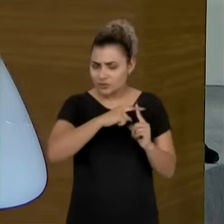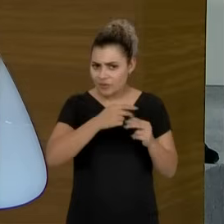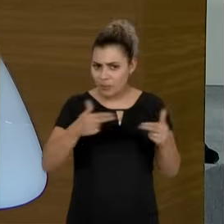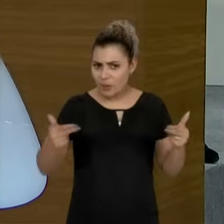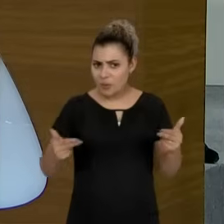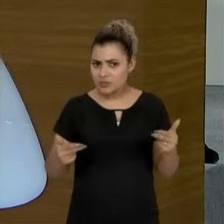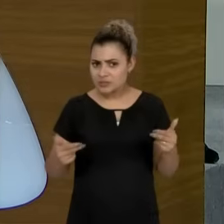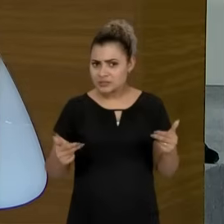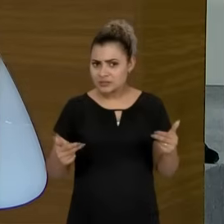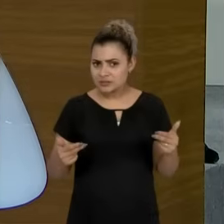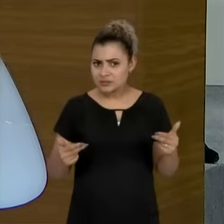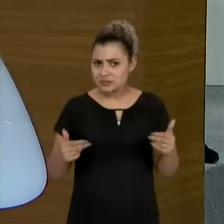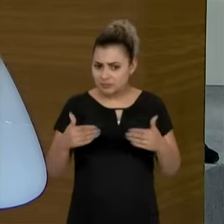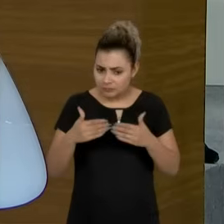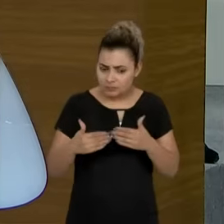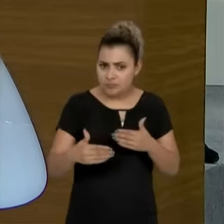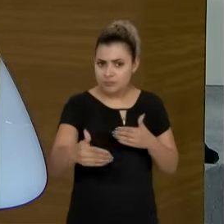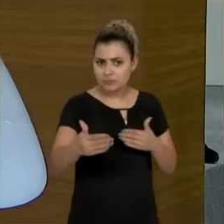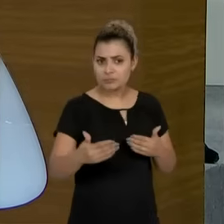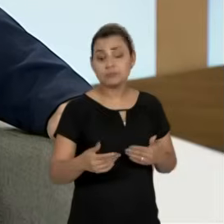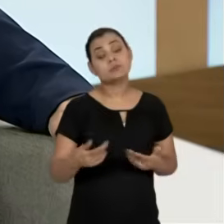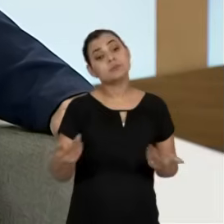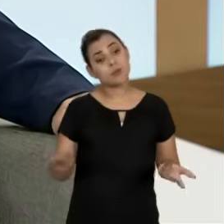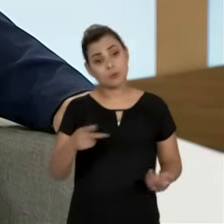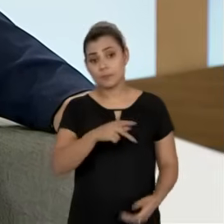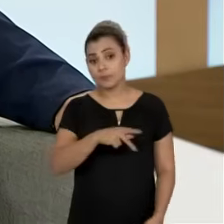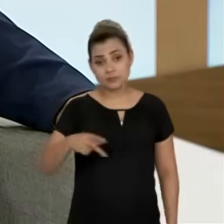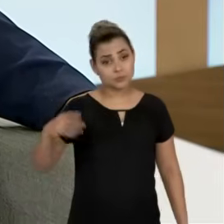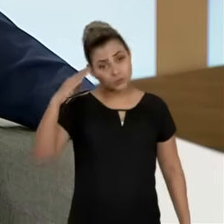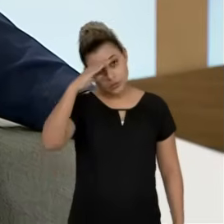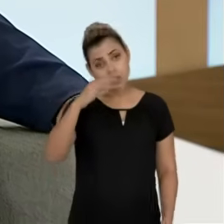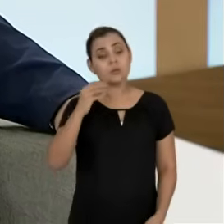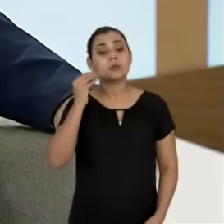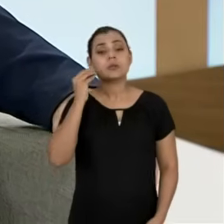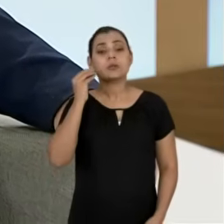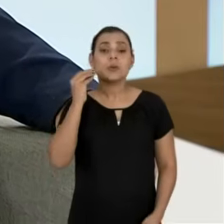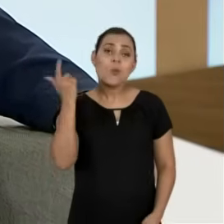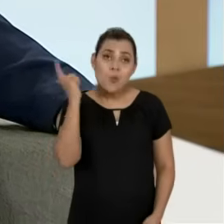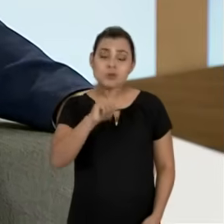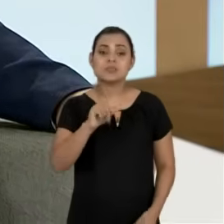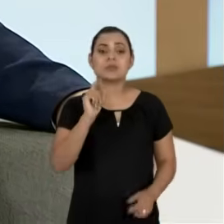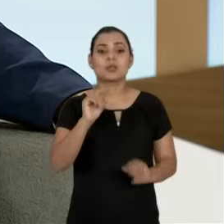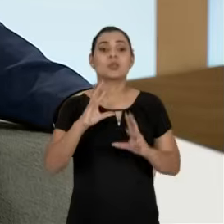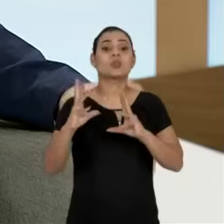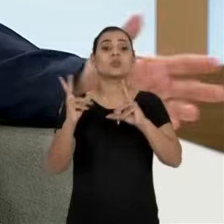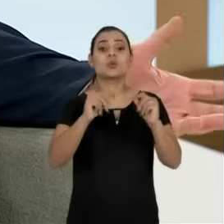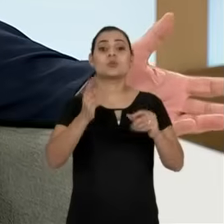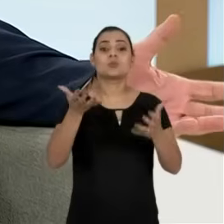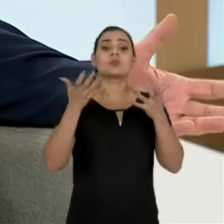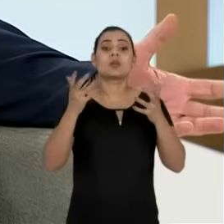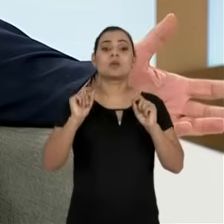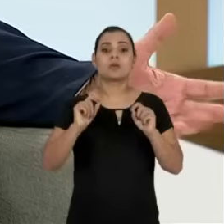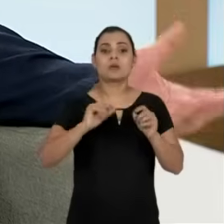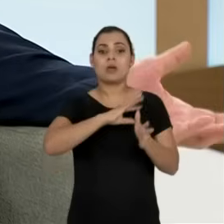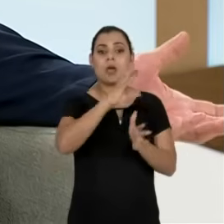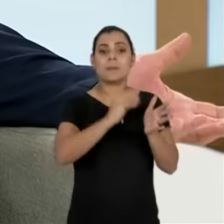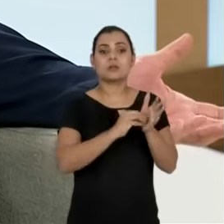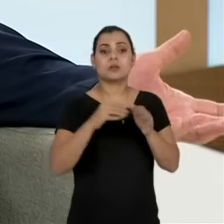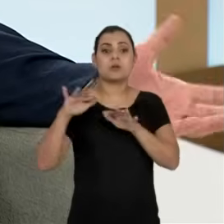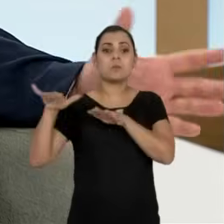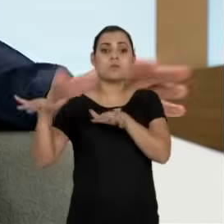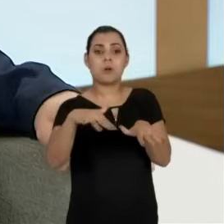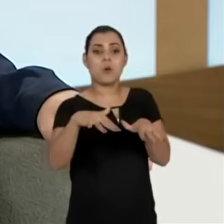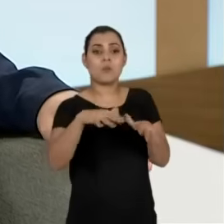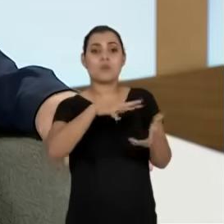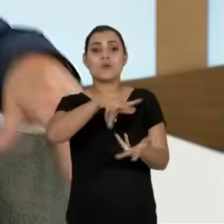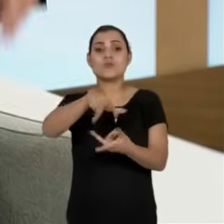escancarou alguma coisa que daqui para frente a gente... O presidente, ele conseguiu fazer uma coisa que todos querem há muito tempo, que é colocar a Amazônia em evidência internacional,